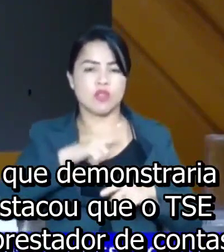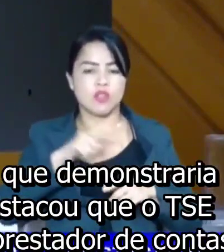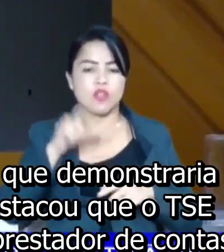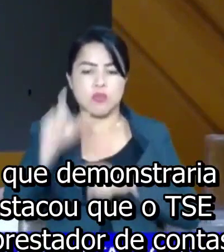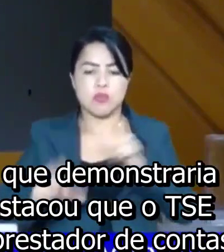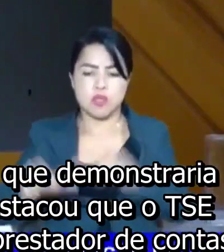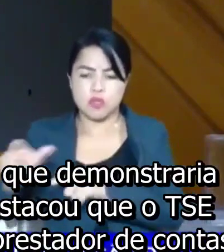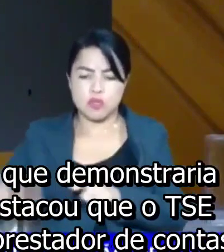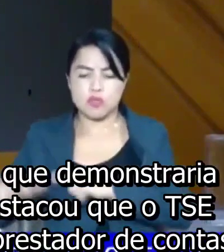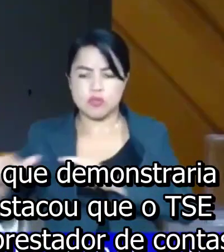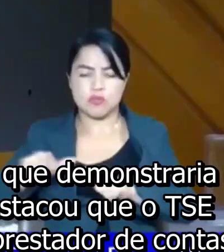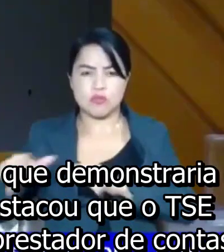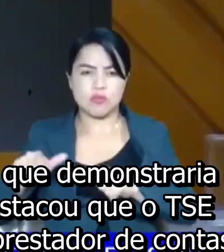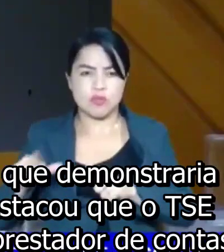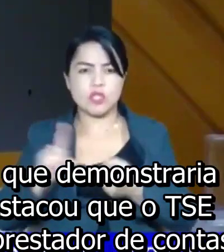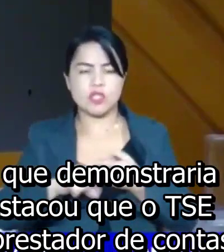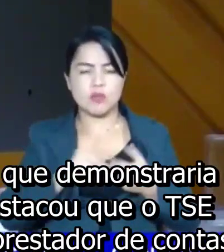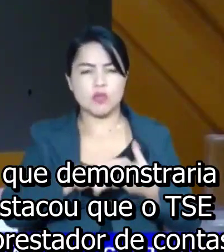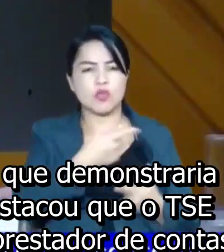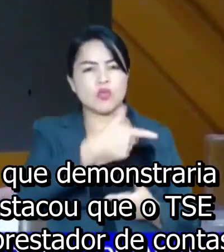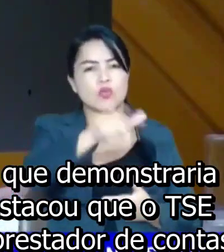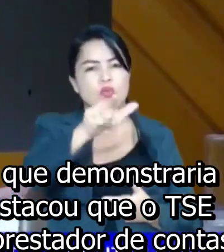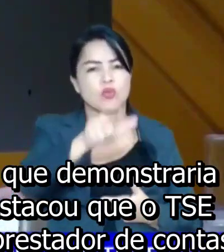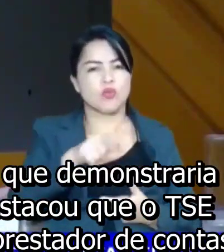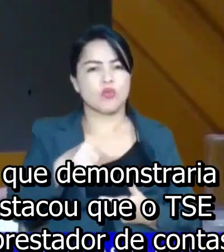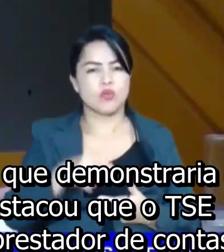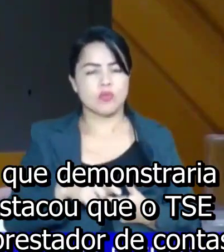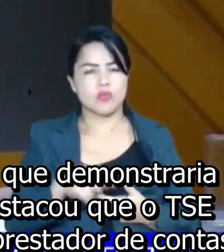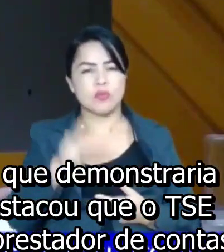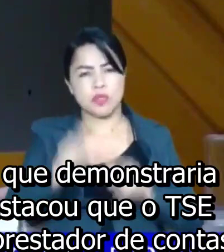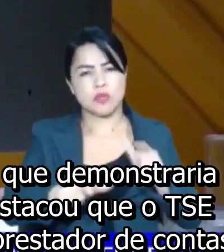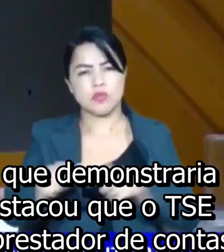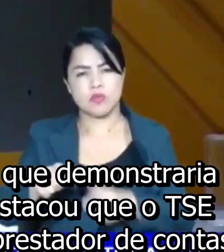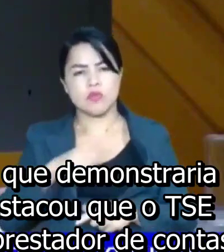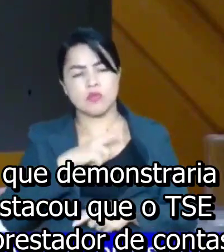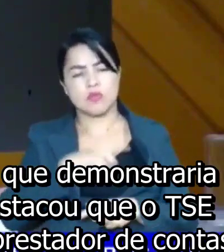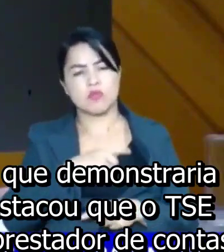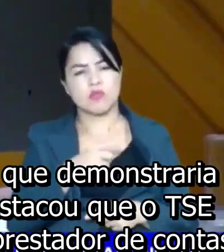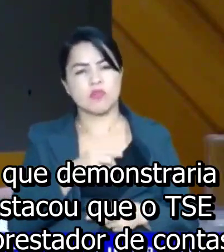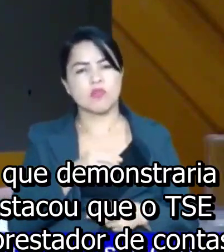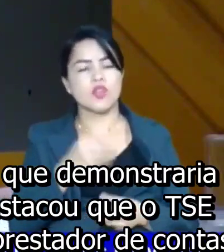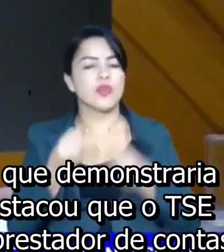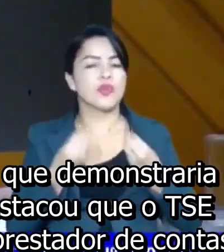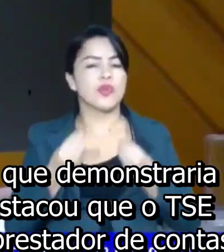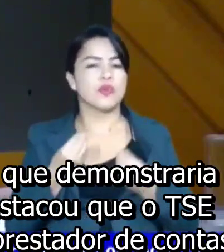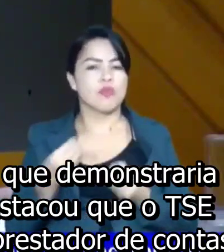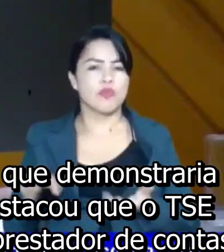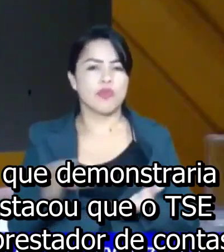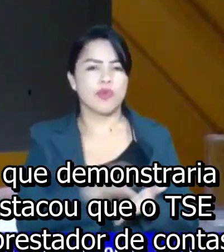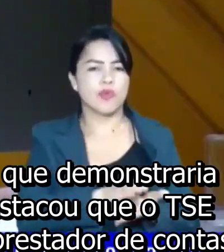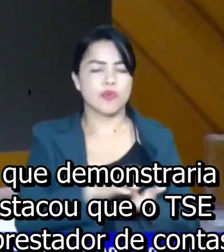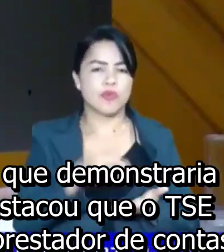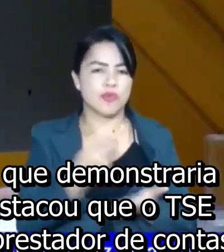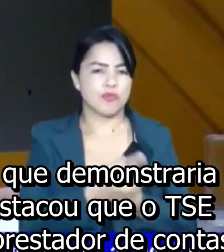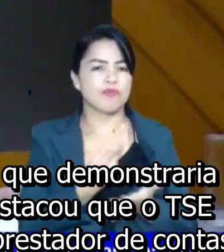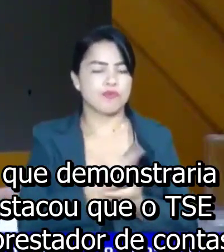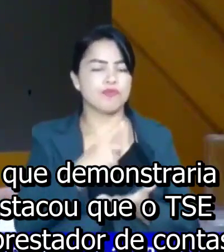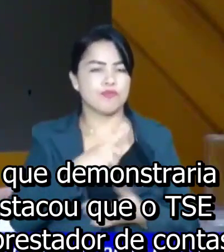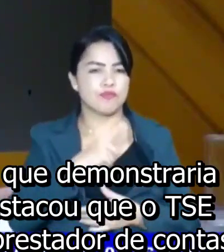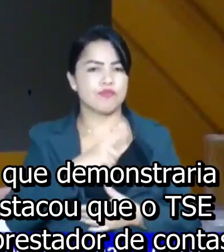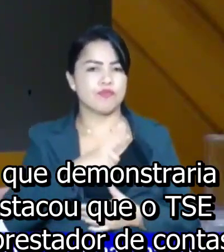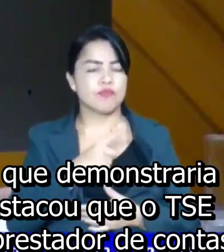serviços prestados por terceiros, o que demonstraria a ineficiência e o descuido no emprego da verba pública. Destacou que o